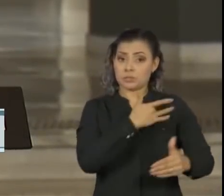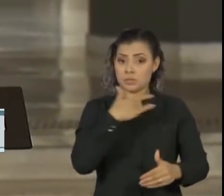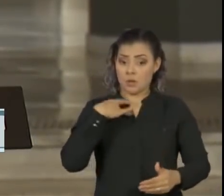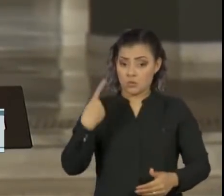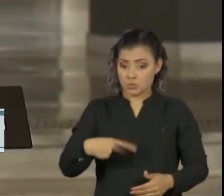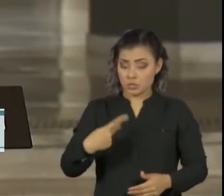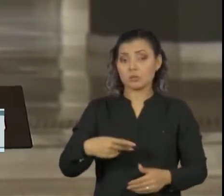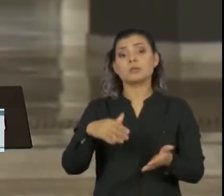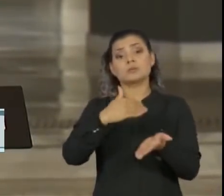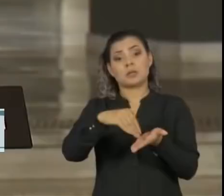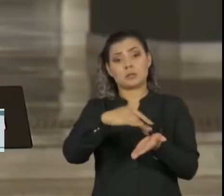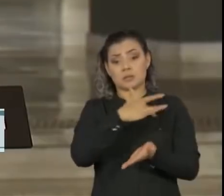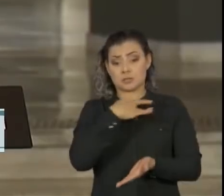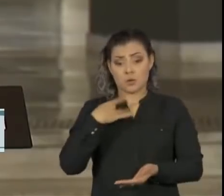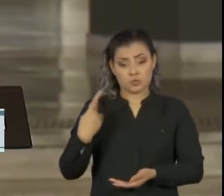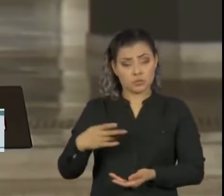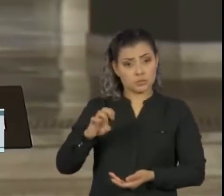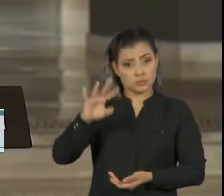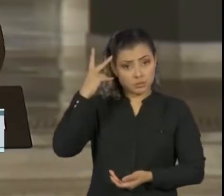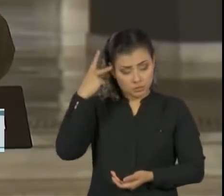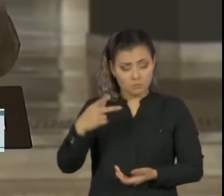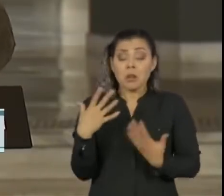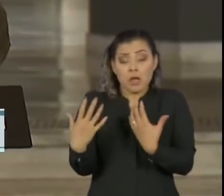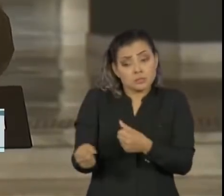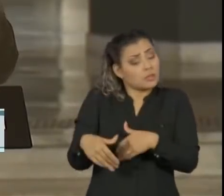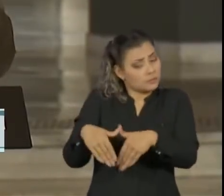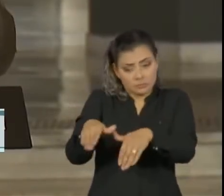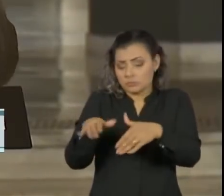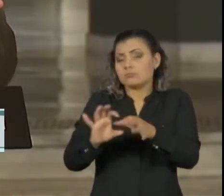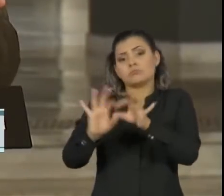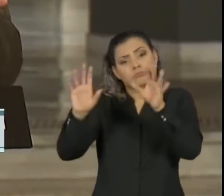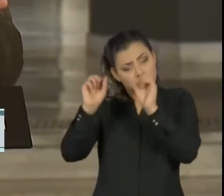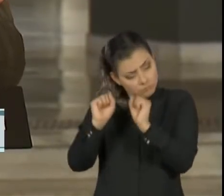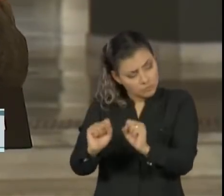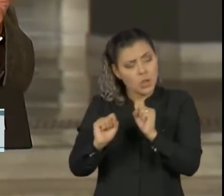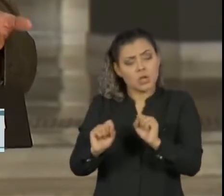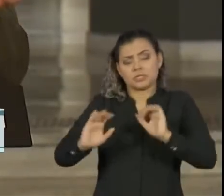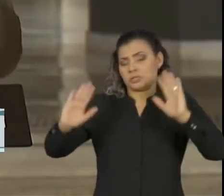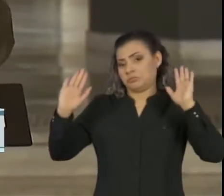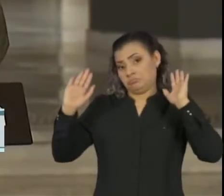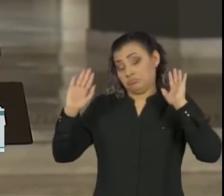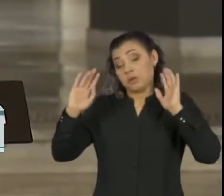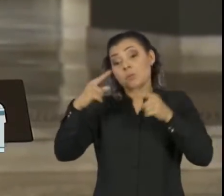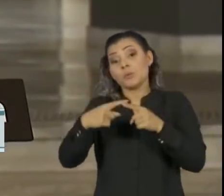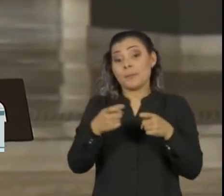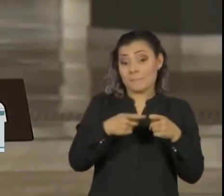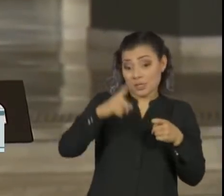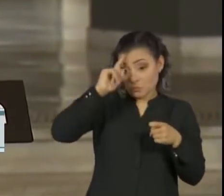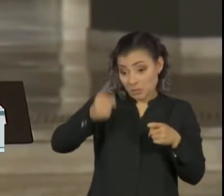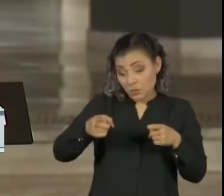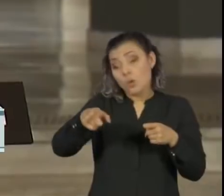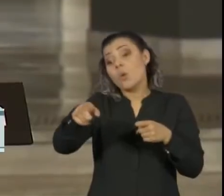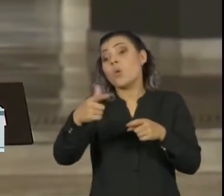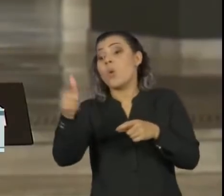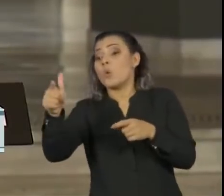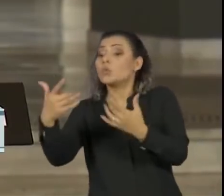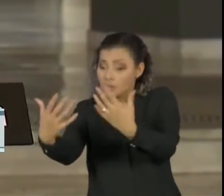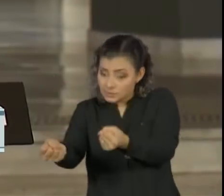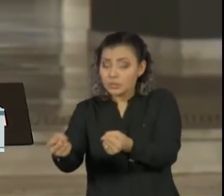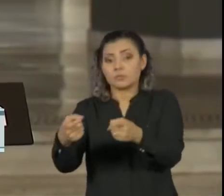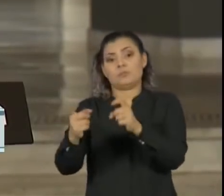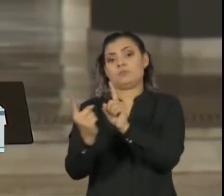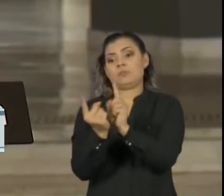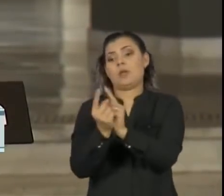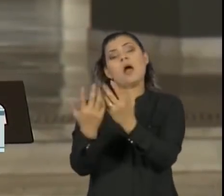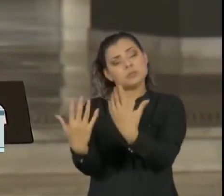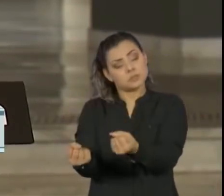Saúde e a Secretaria da Saúde admite o uso nessa situação. Mas como recomendação do Comitê de